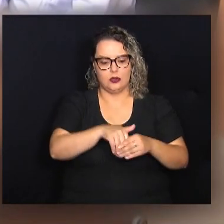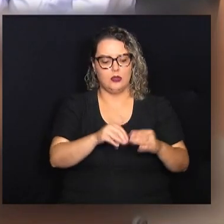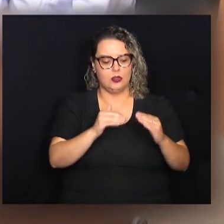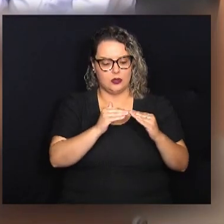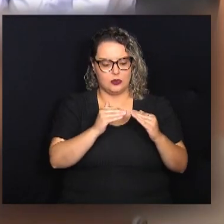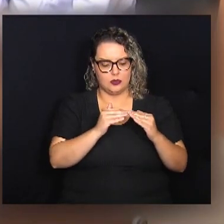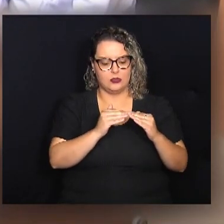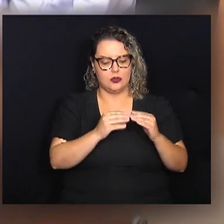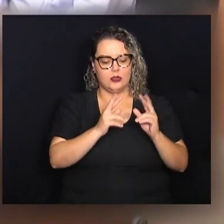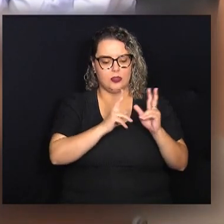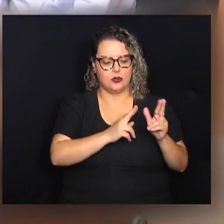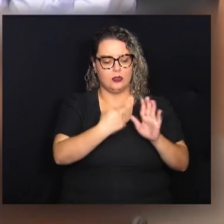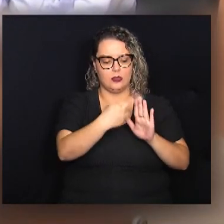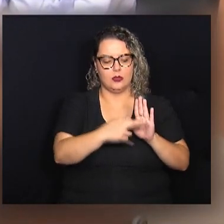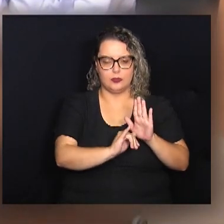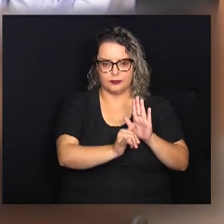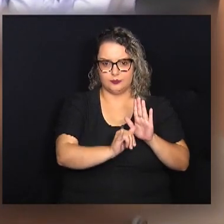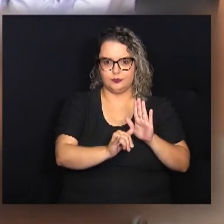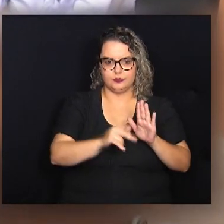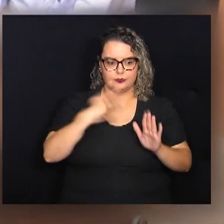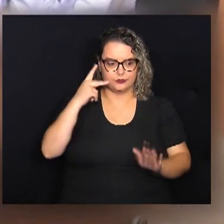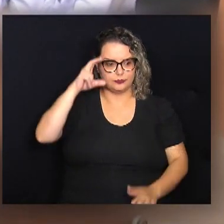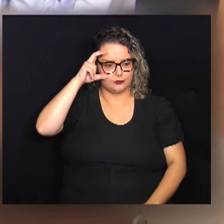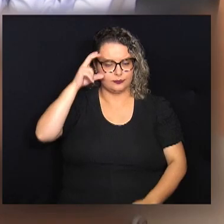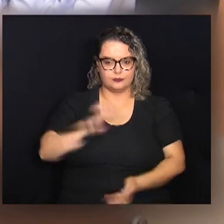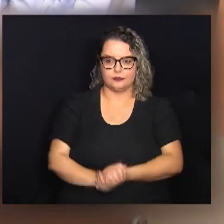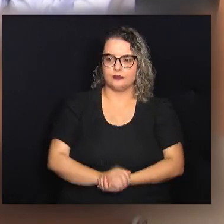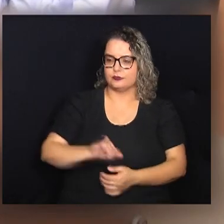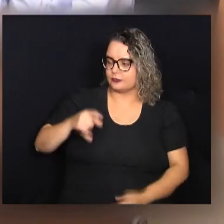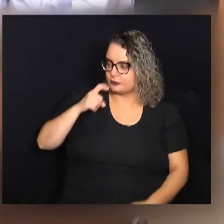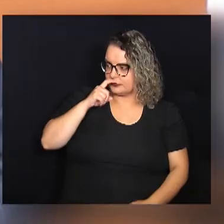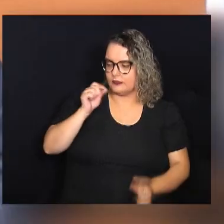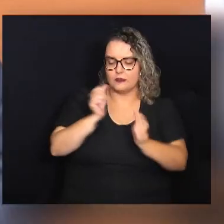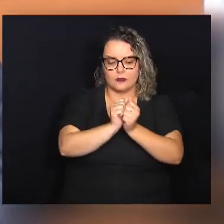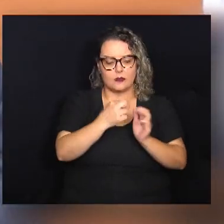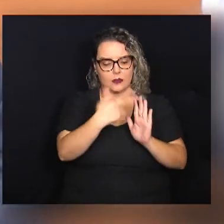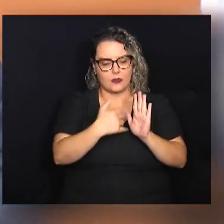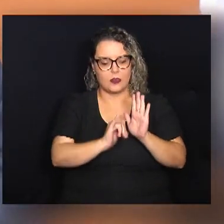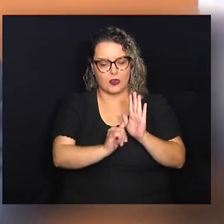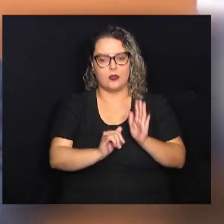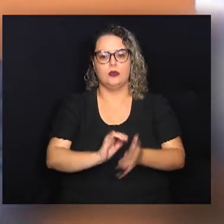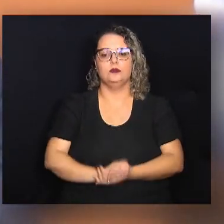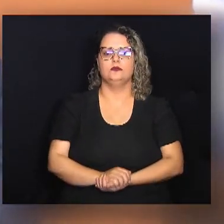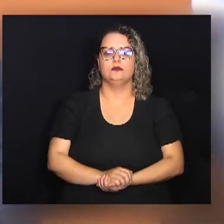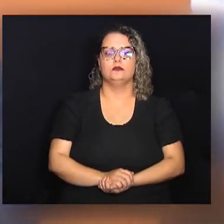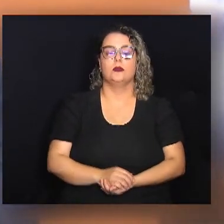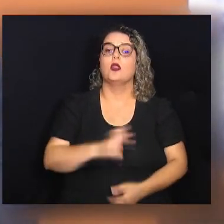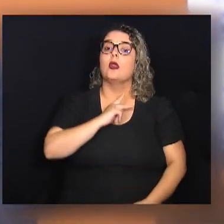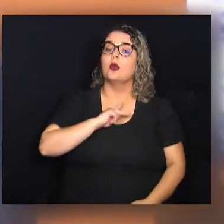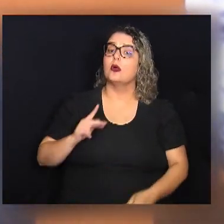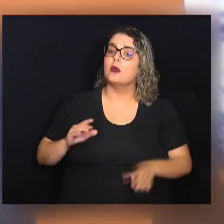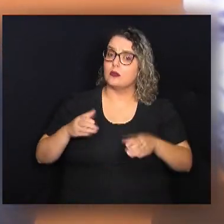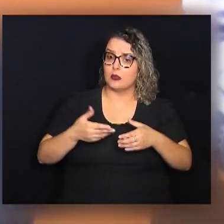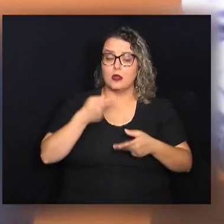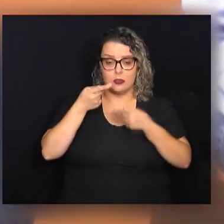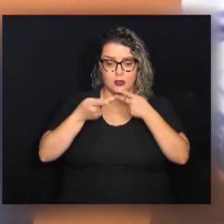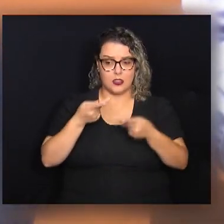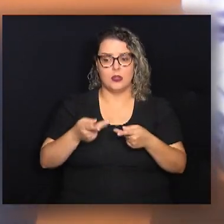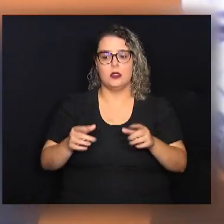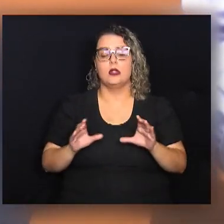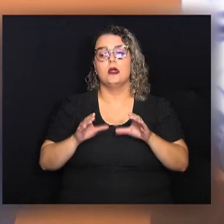acompanhando o relator. Pergunta ao vereador Jorge Schneider. Também acompanho o relator. O presidente do colegiado destaca ainda que a